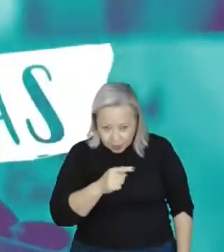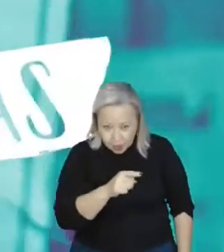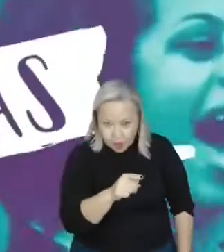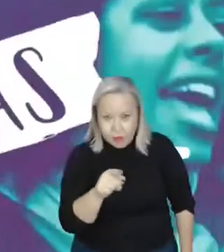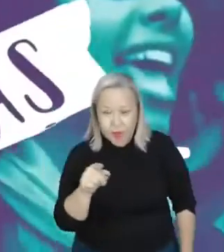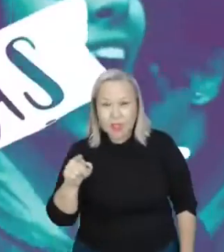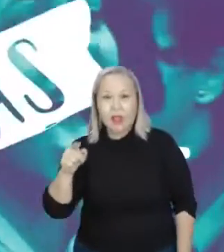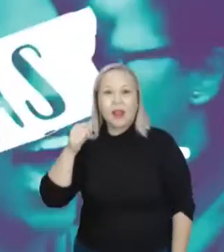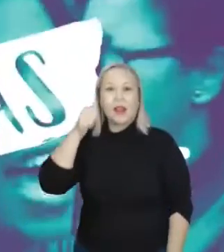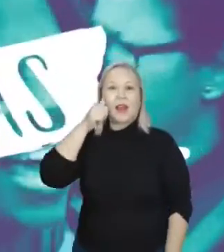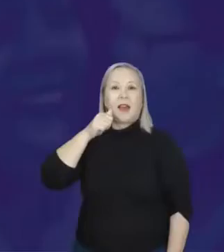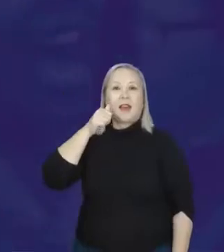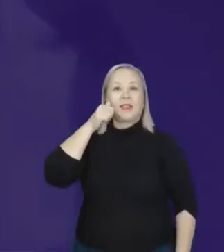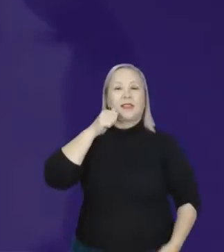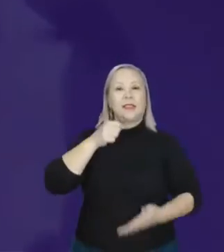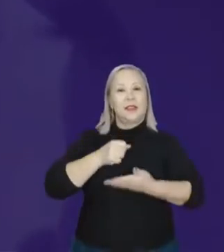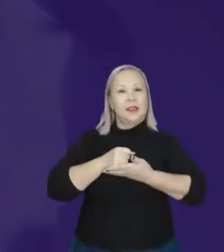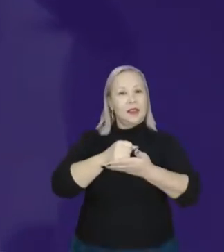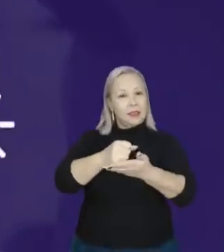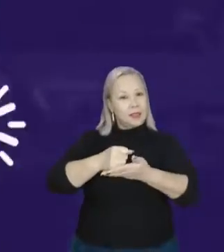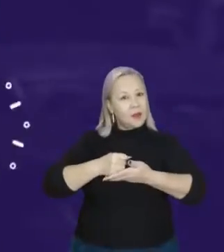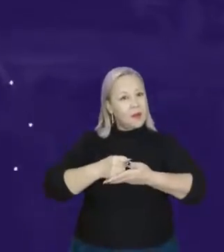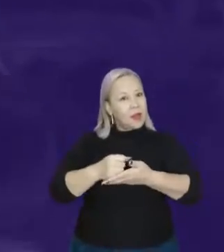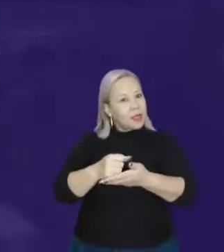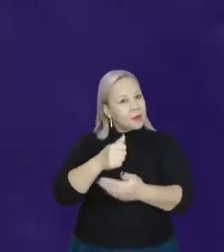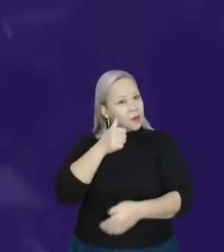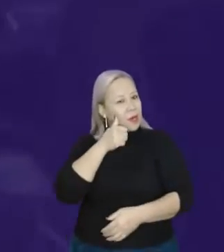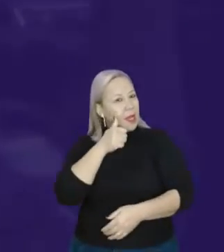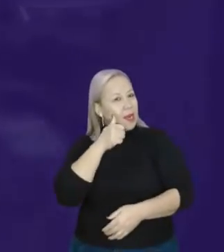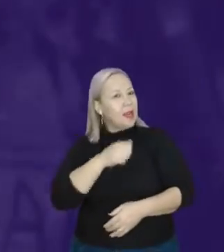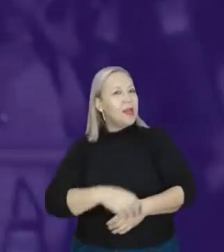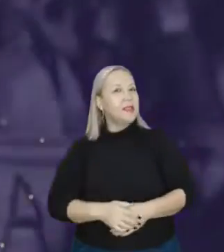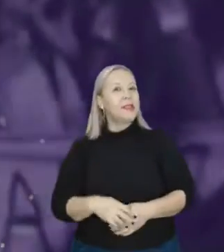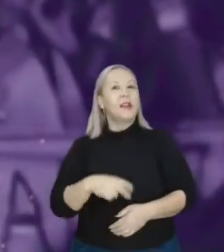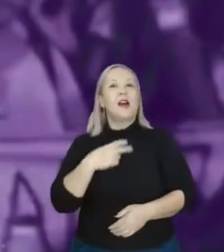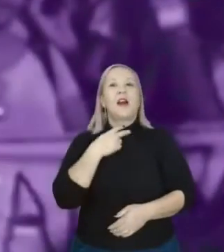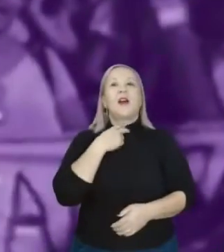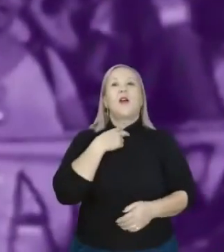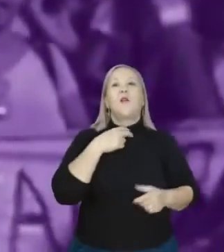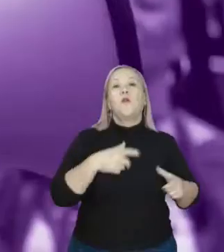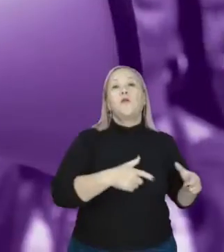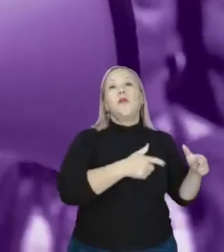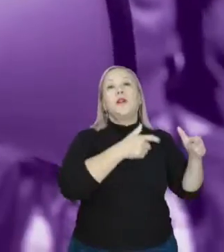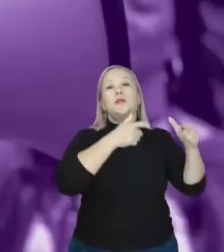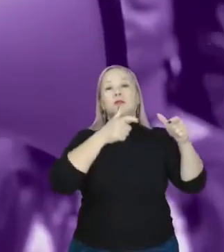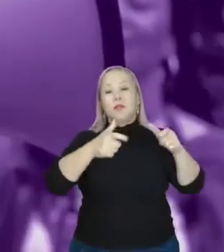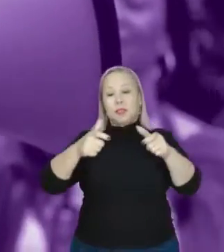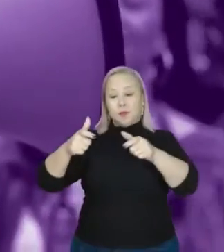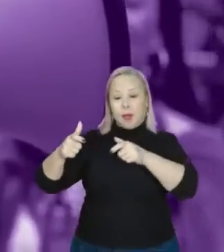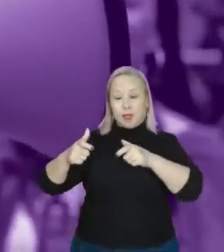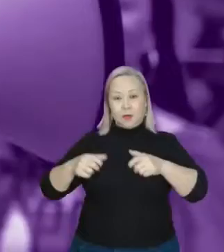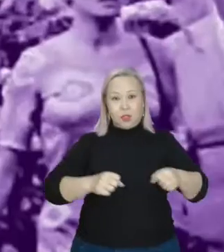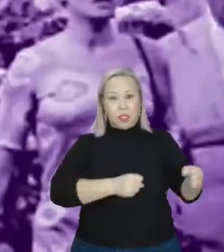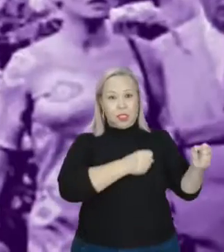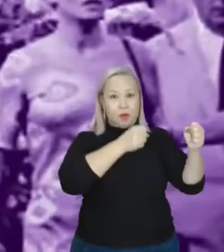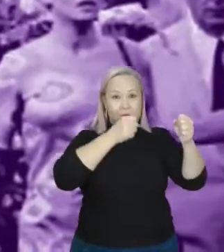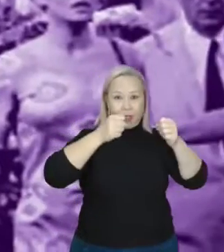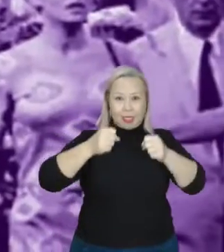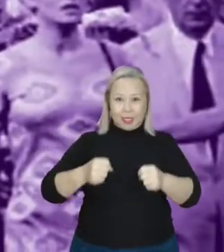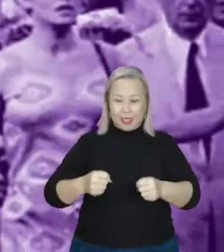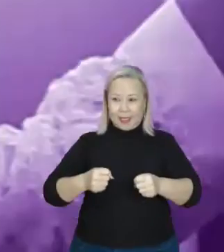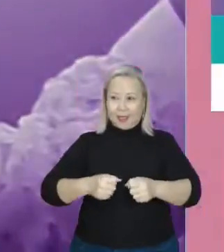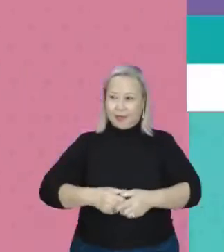Eu sou uma delas, são elas por elas, ocupando os espaços